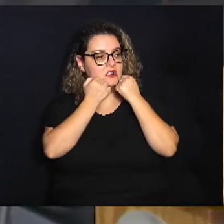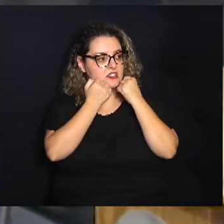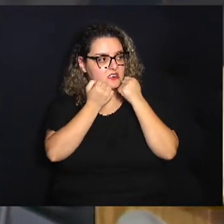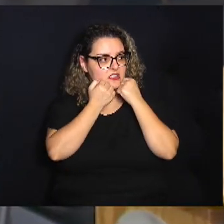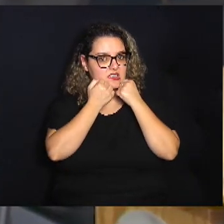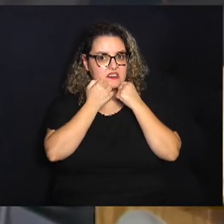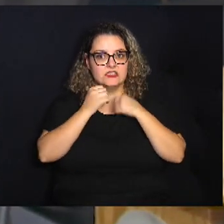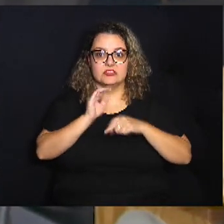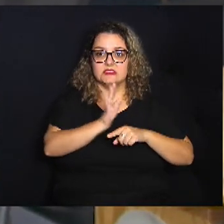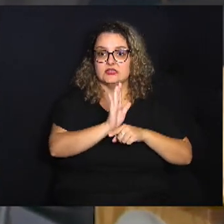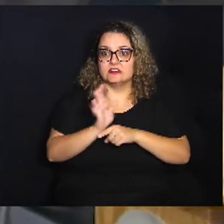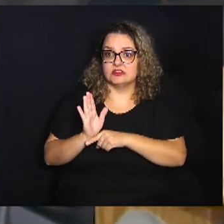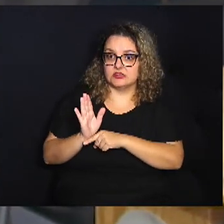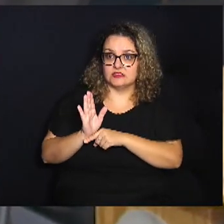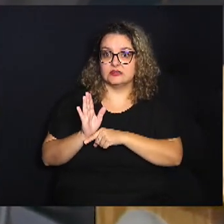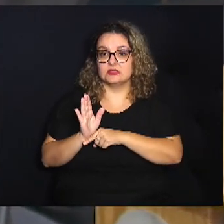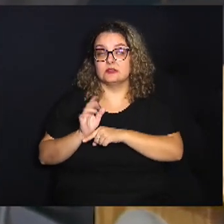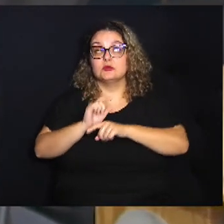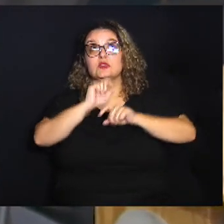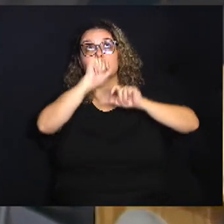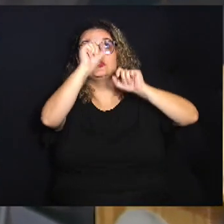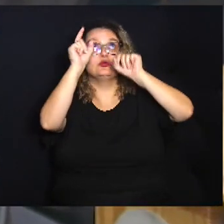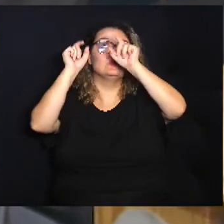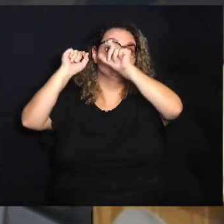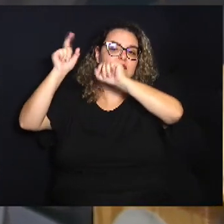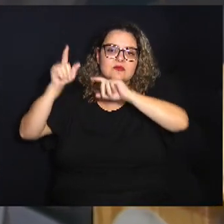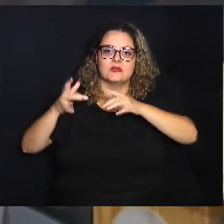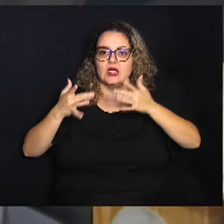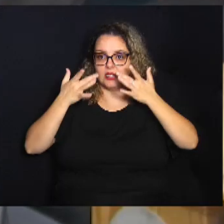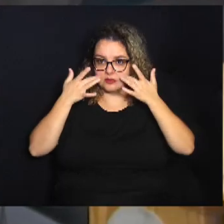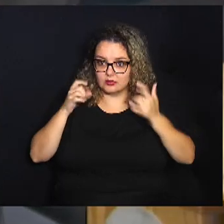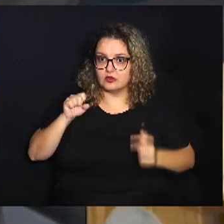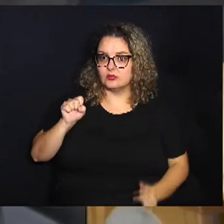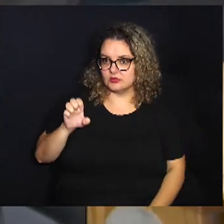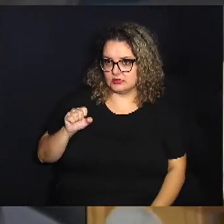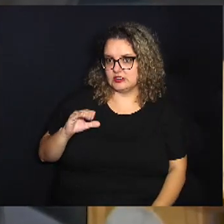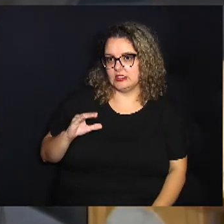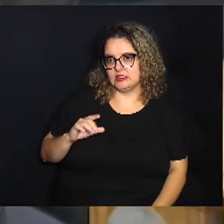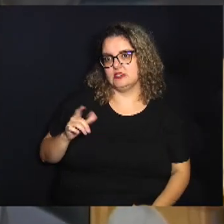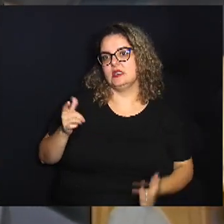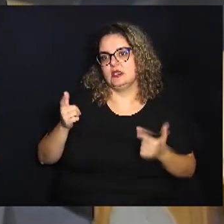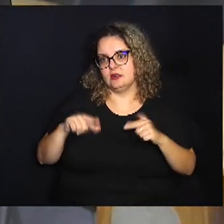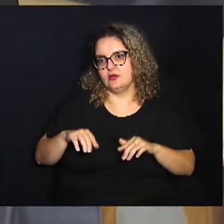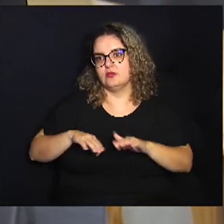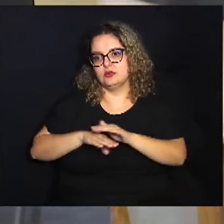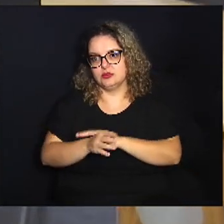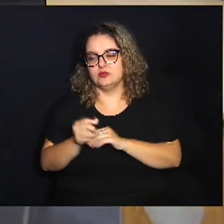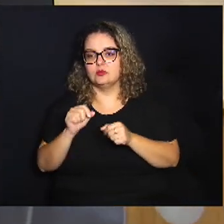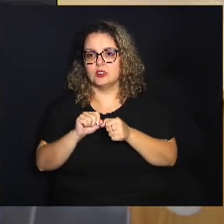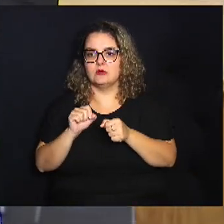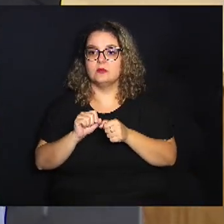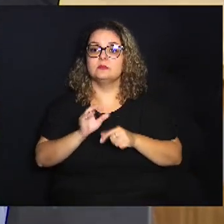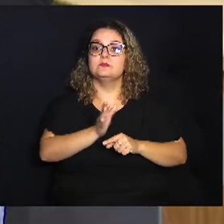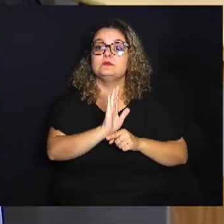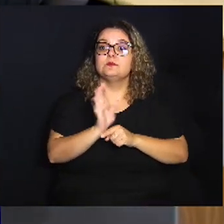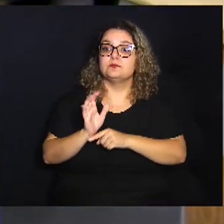Cinema Sob as Estrelas. A gente tem um teatro aqui no SESC, que é o local que a gente costuma fazer as sessões de